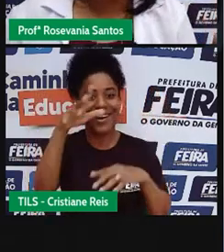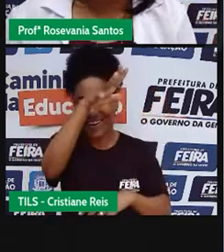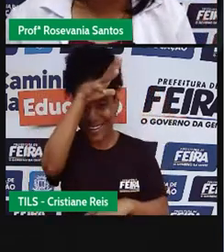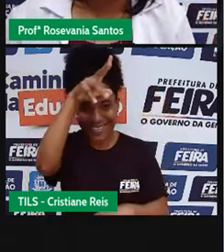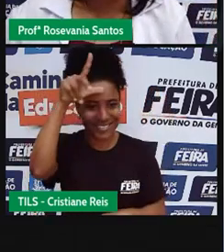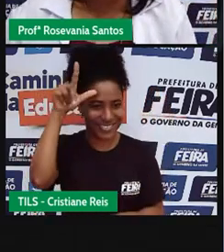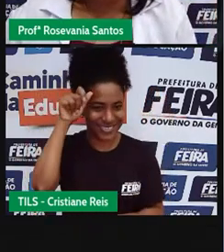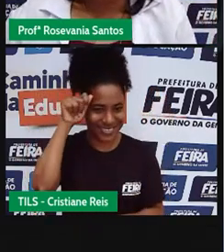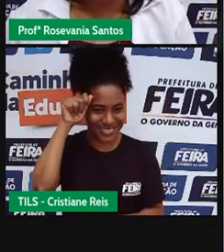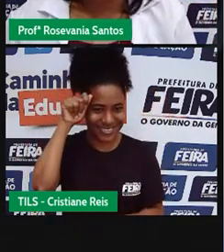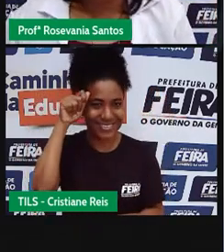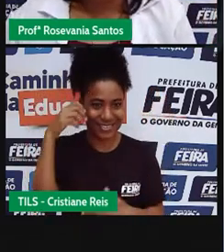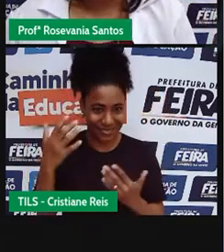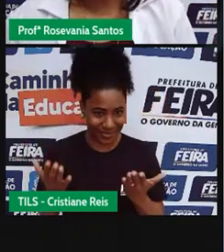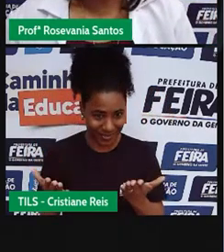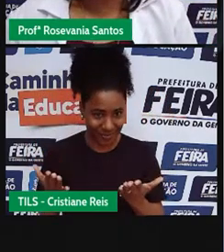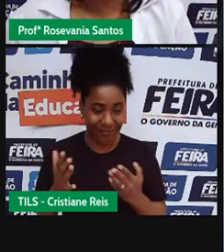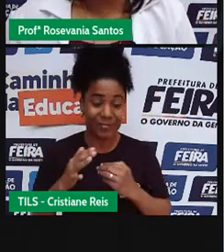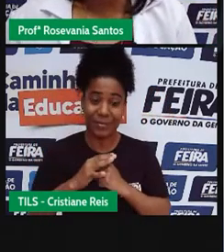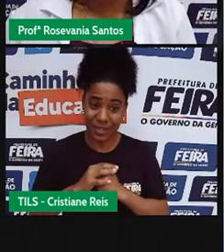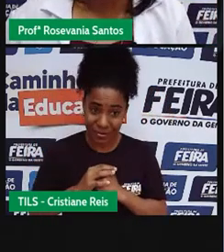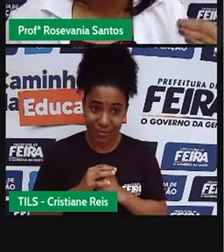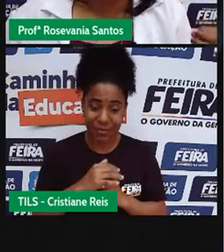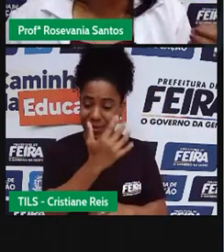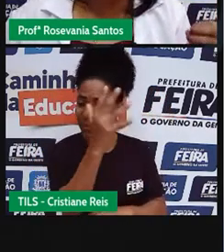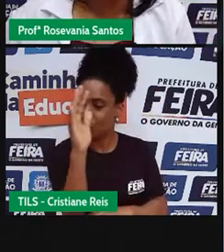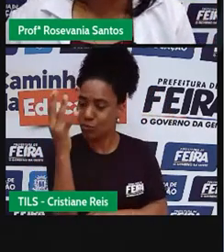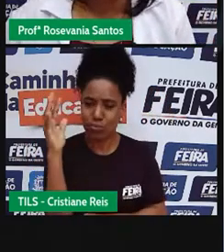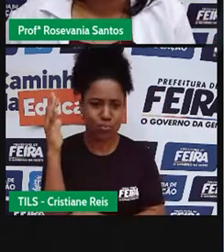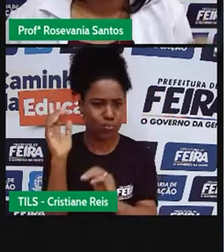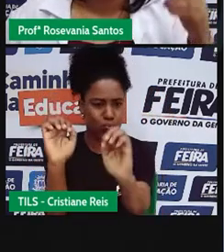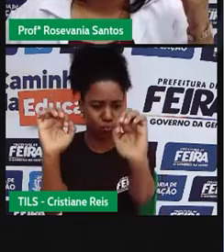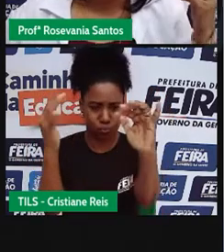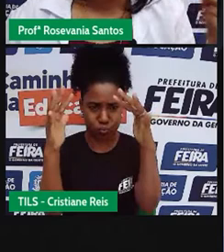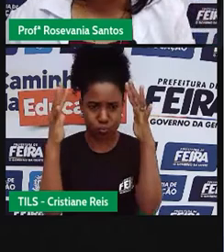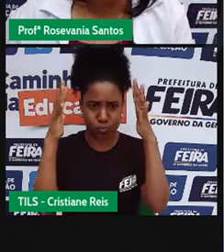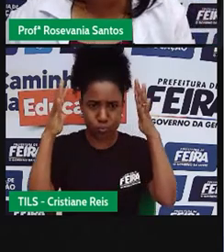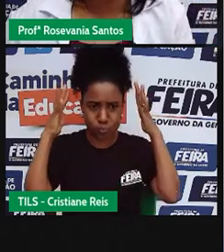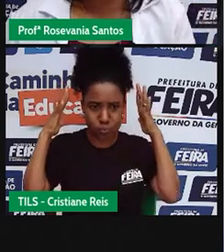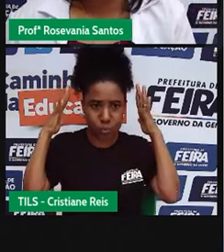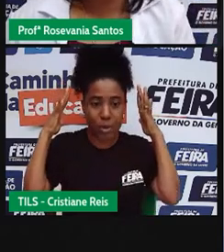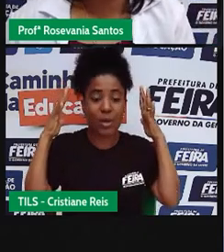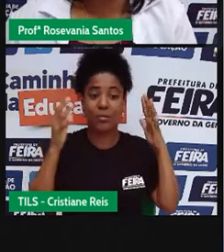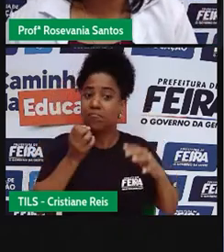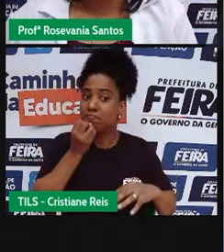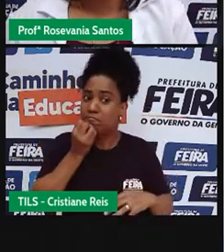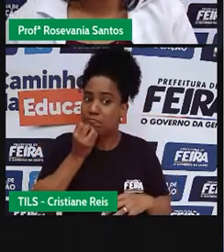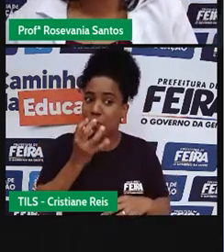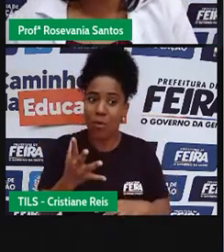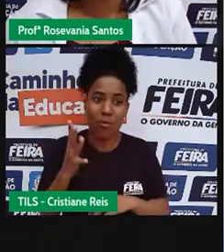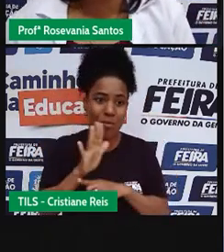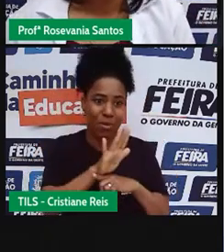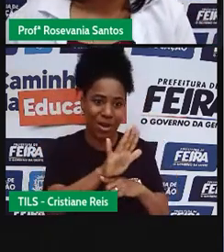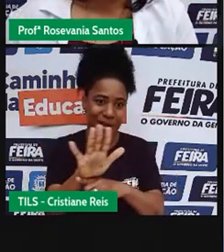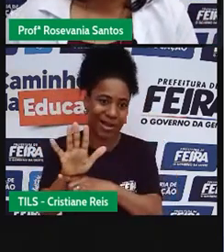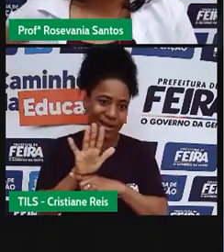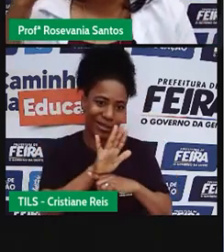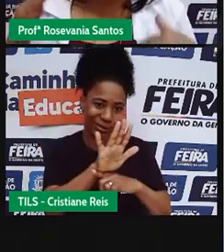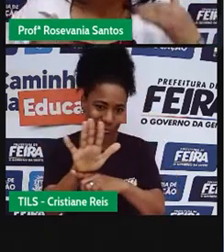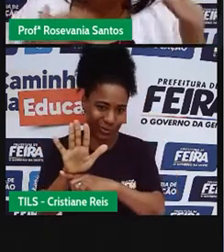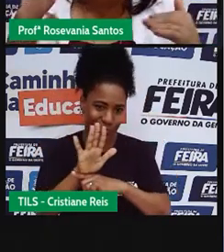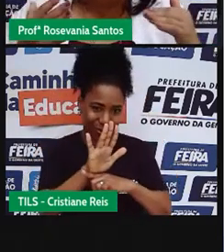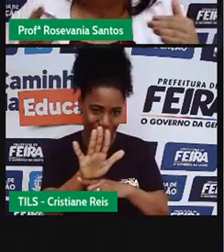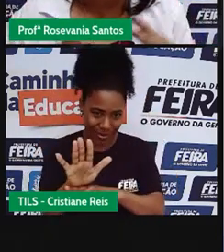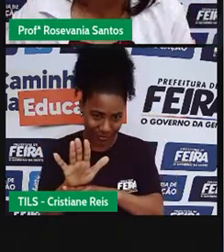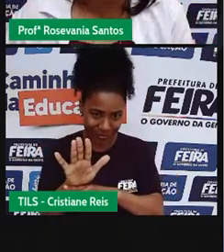Então, essa floresta amazônica aqui vai dar algumas características boas, né, para esse clima. Ou seja, a gente,